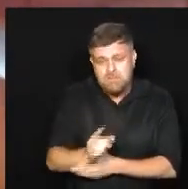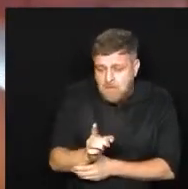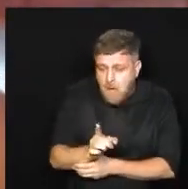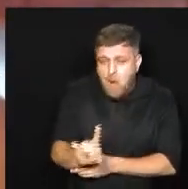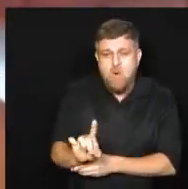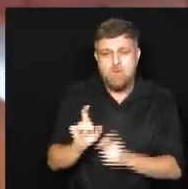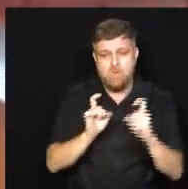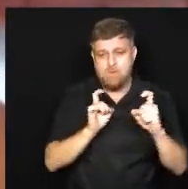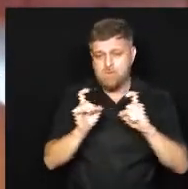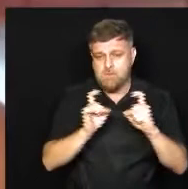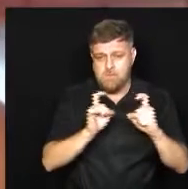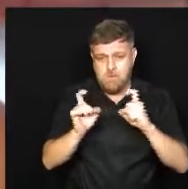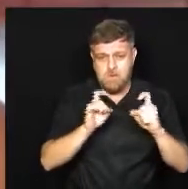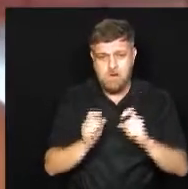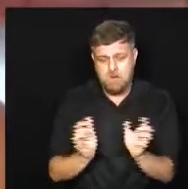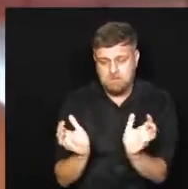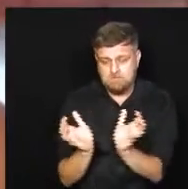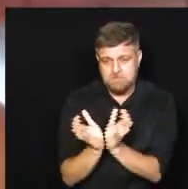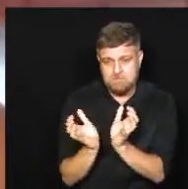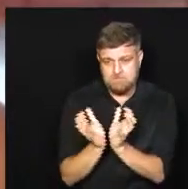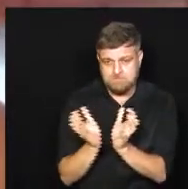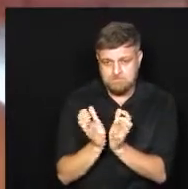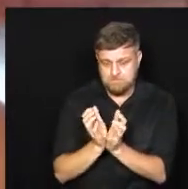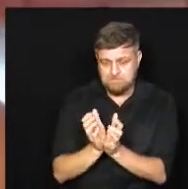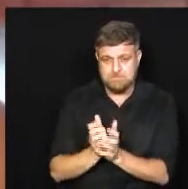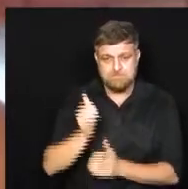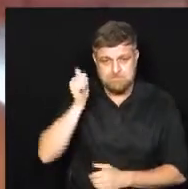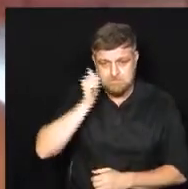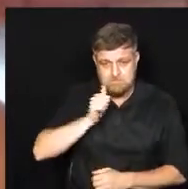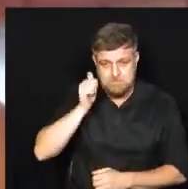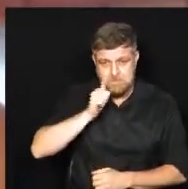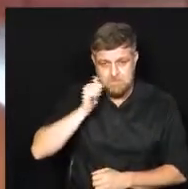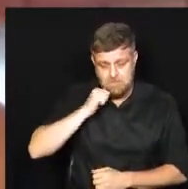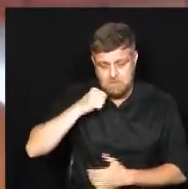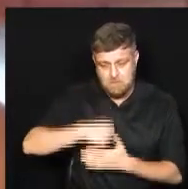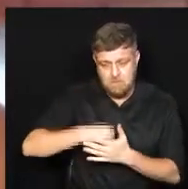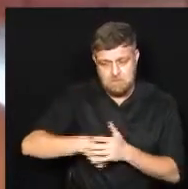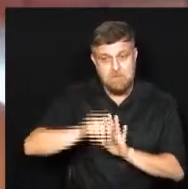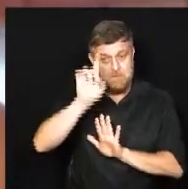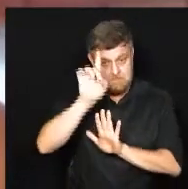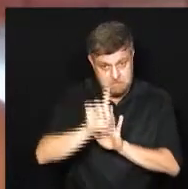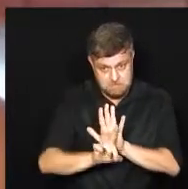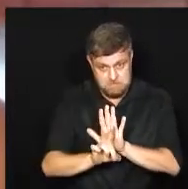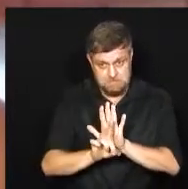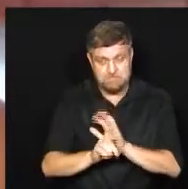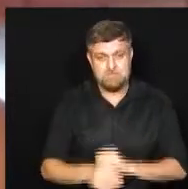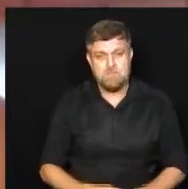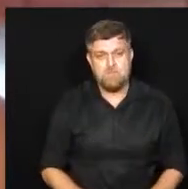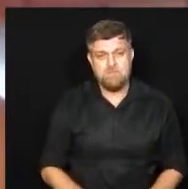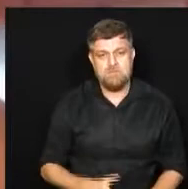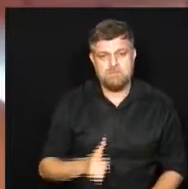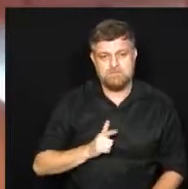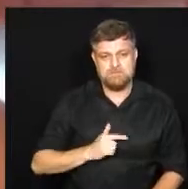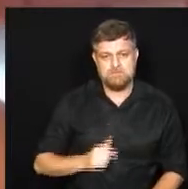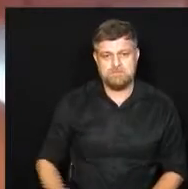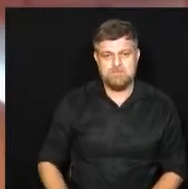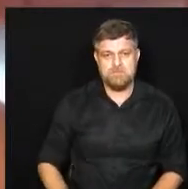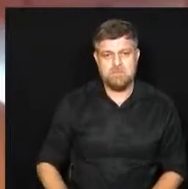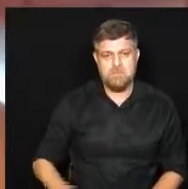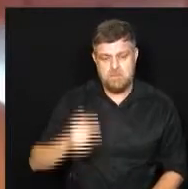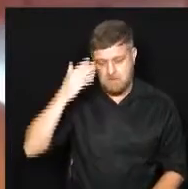última reunião da Comissão Permanente de Defesa dos Direitos da Mulher dessa